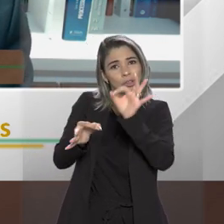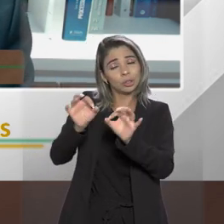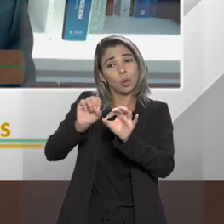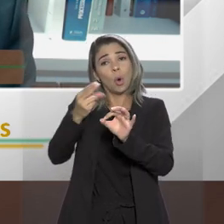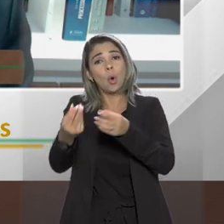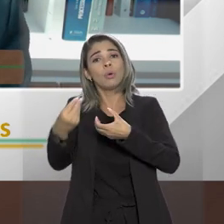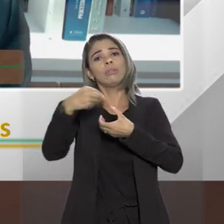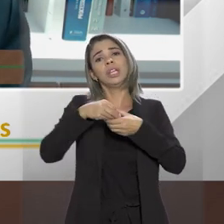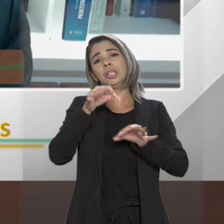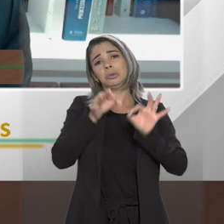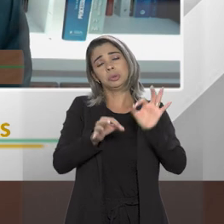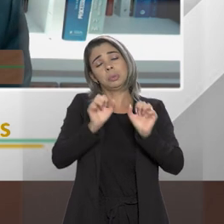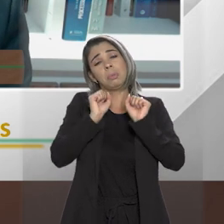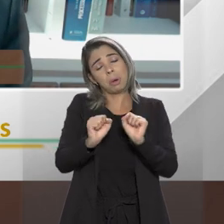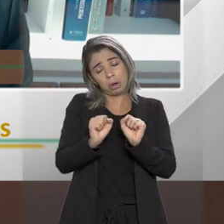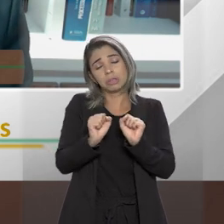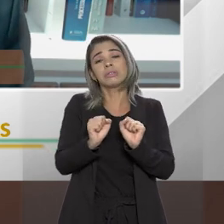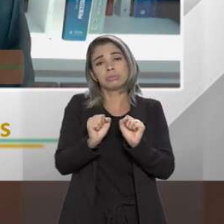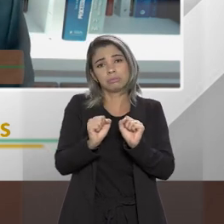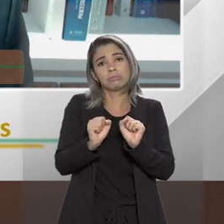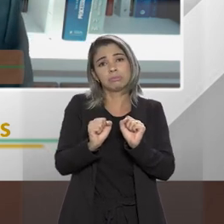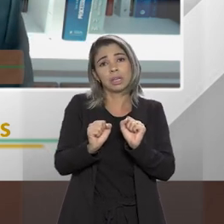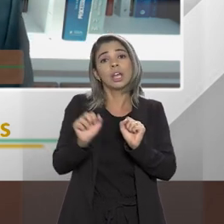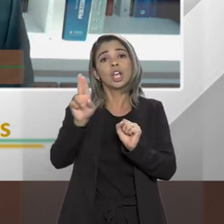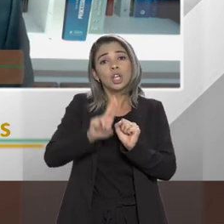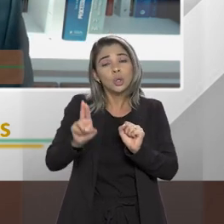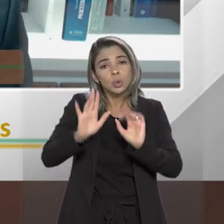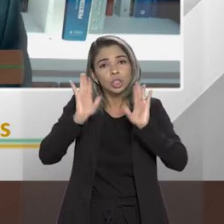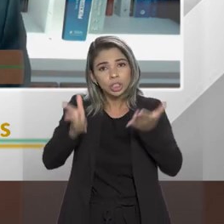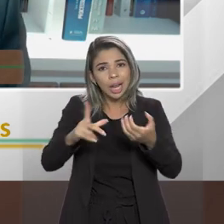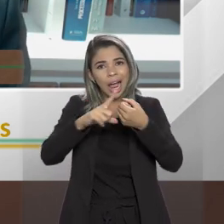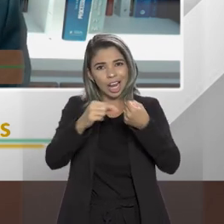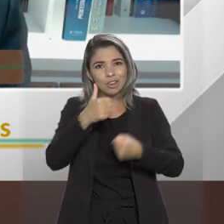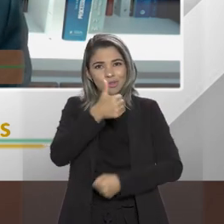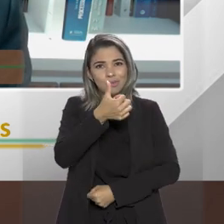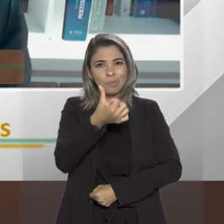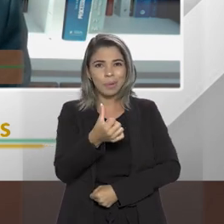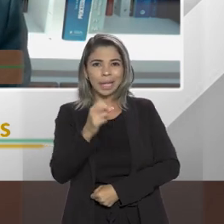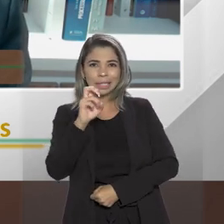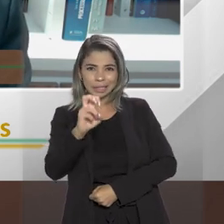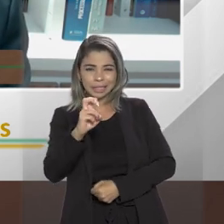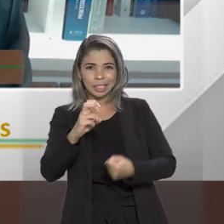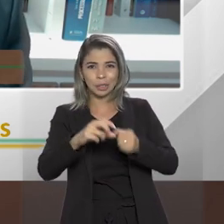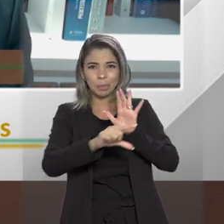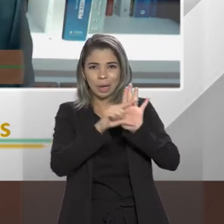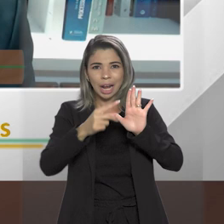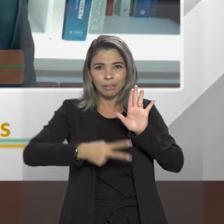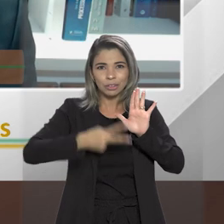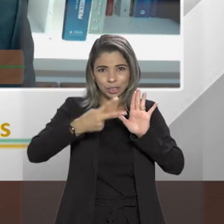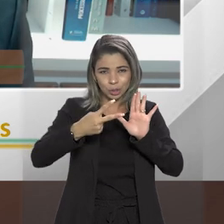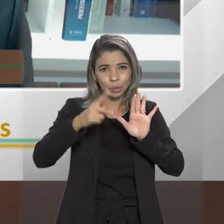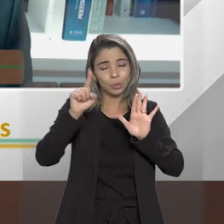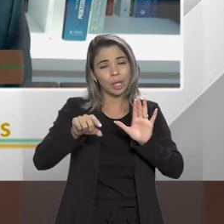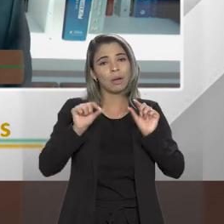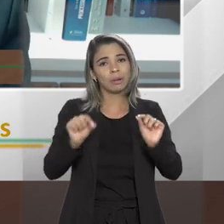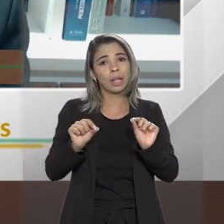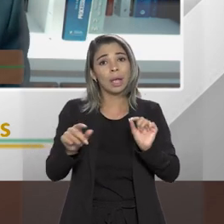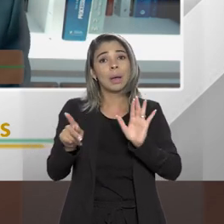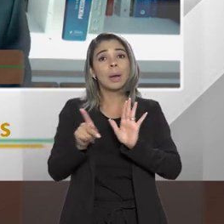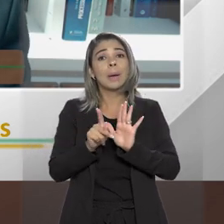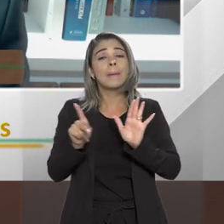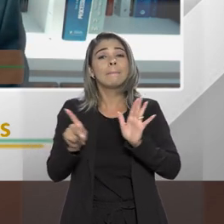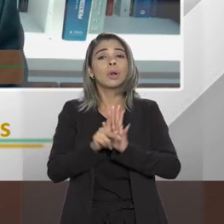judicialmente. E é utilizada, segundo o artigo 165, parágrafo 2º do CPC, preferencialmente para casos em que não